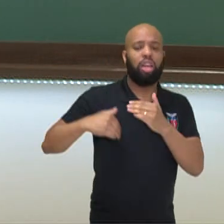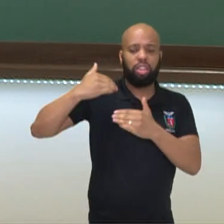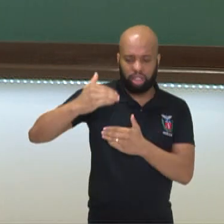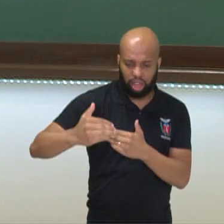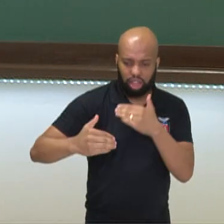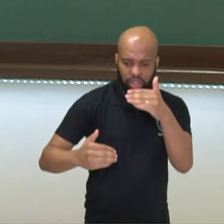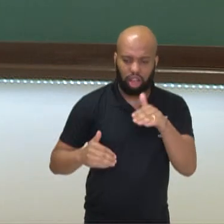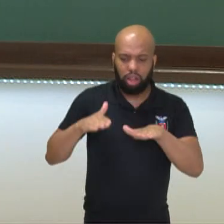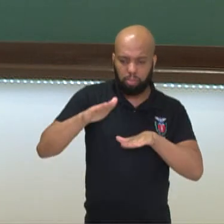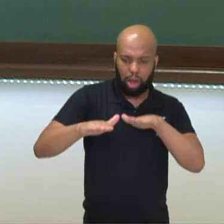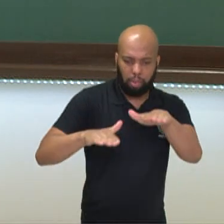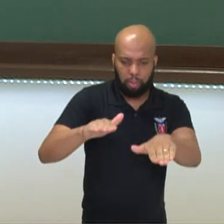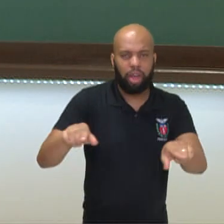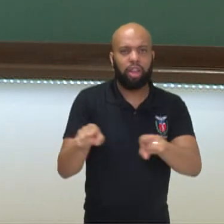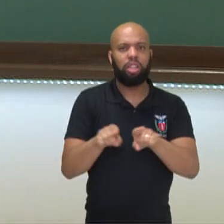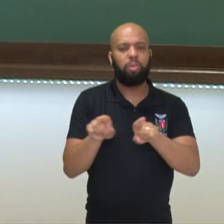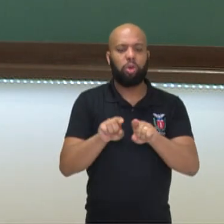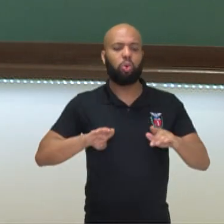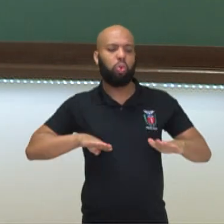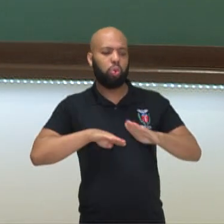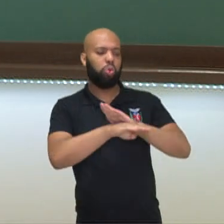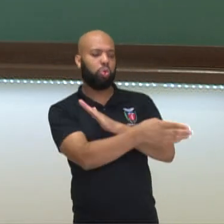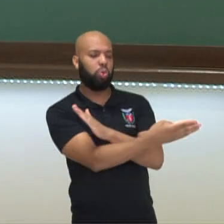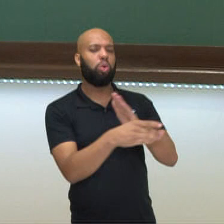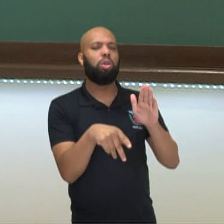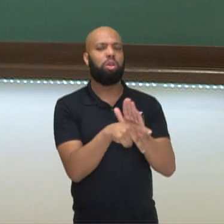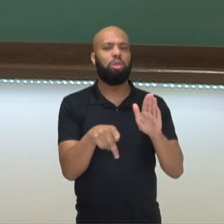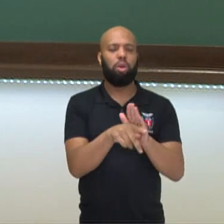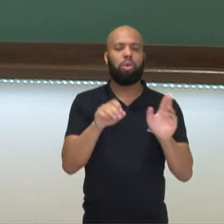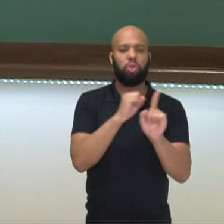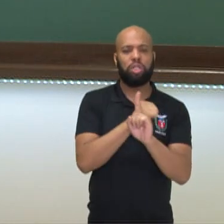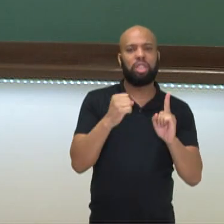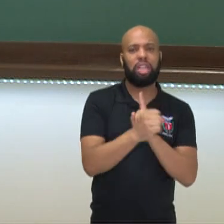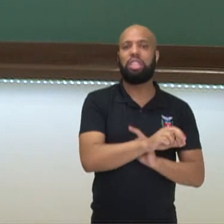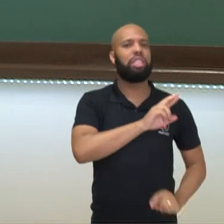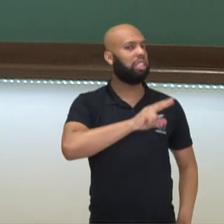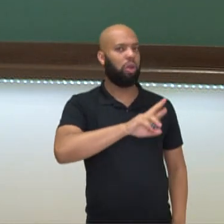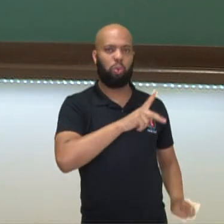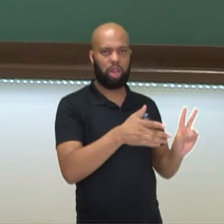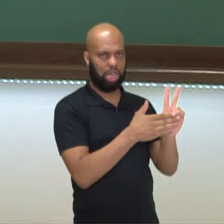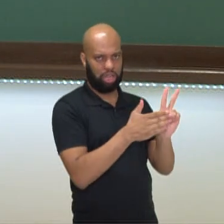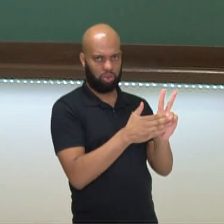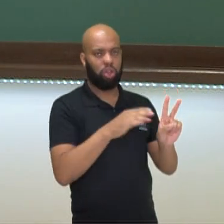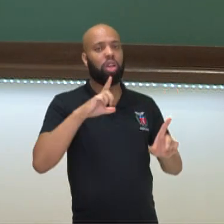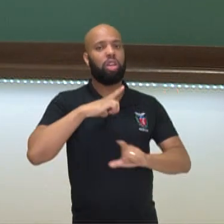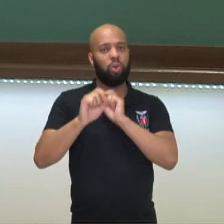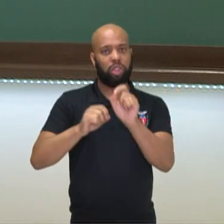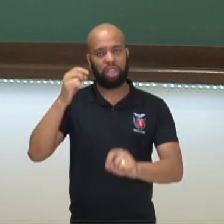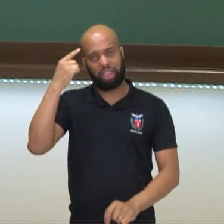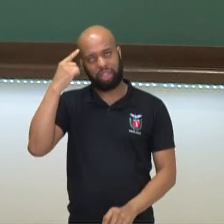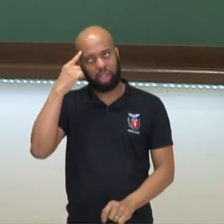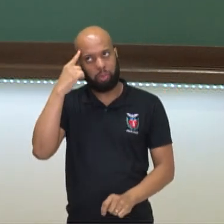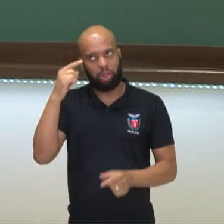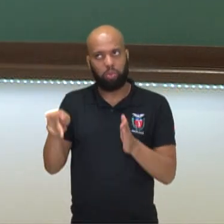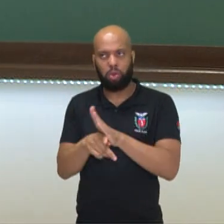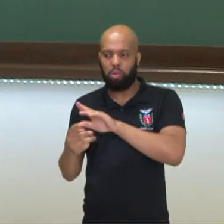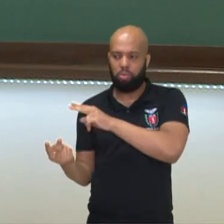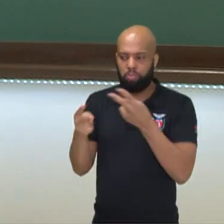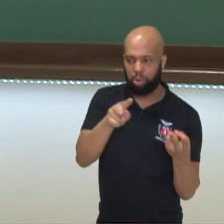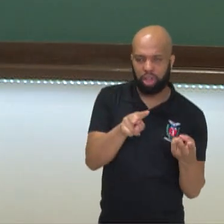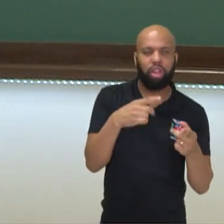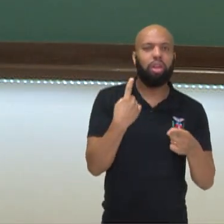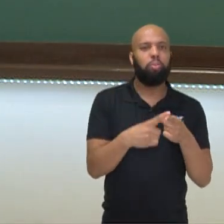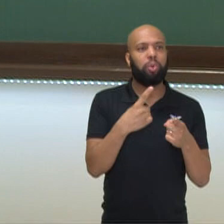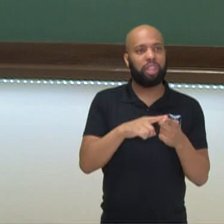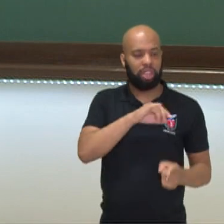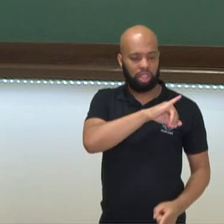também terem os costumes da sociedade branca ou não indígena. Então, havia uma ideia aí de fazer uma transição. O José Bonifácio defendia